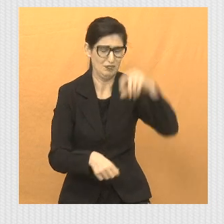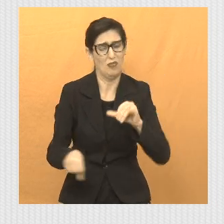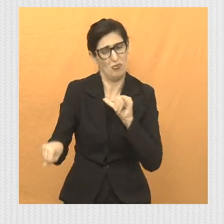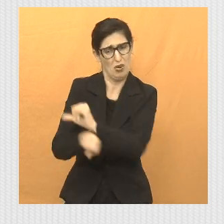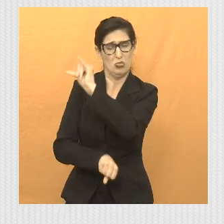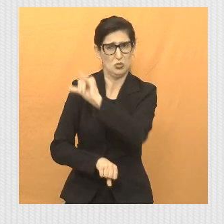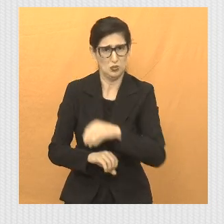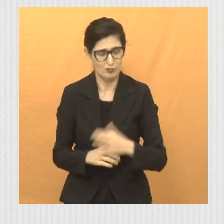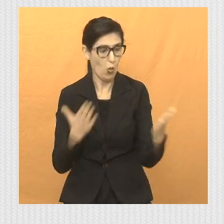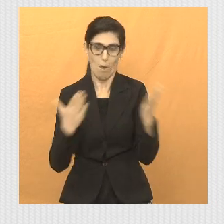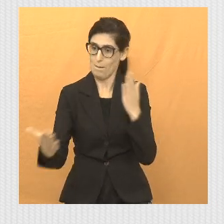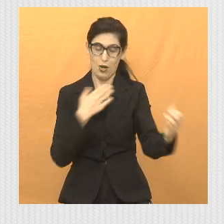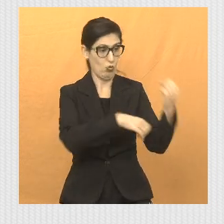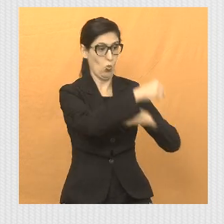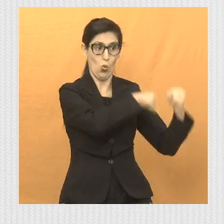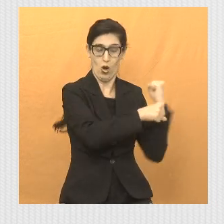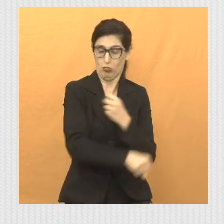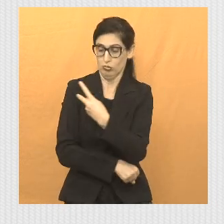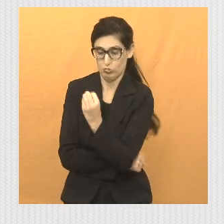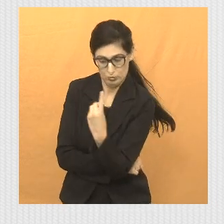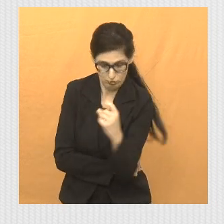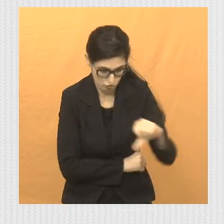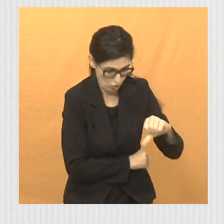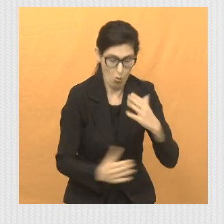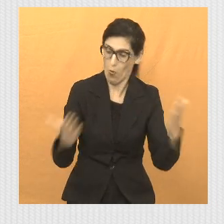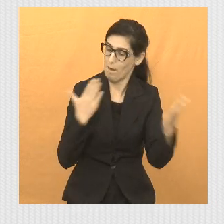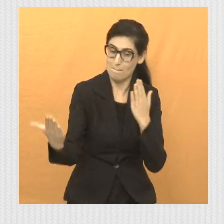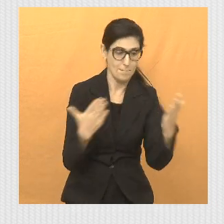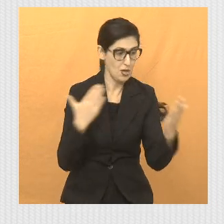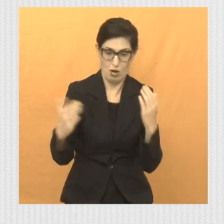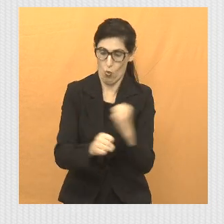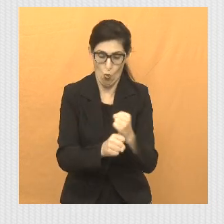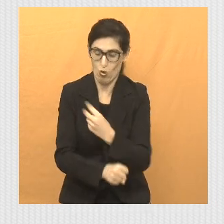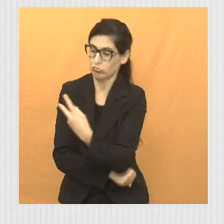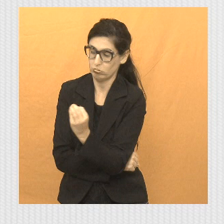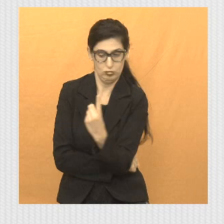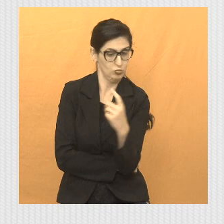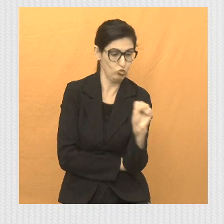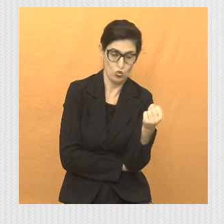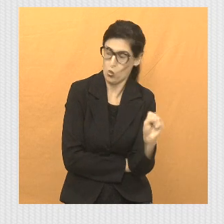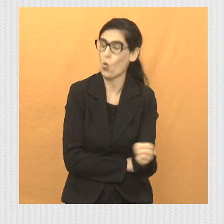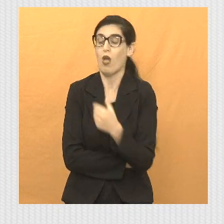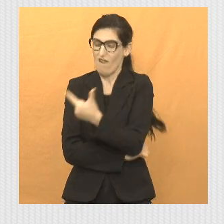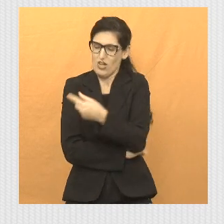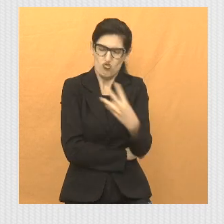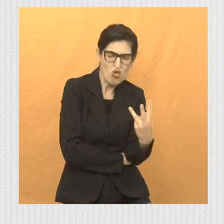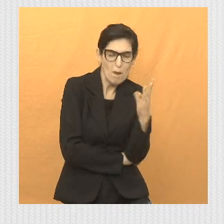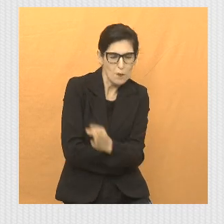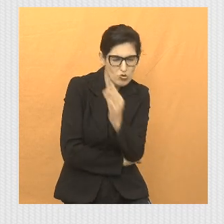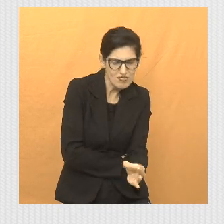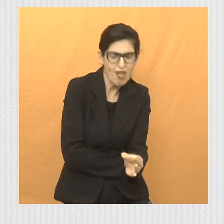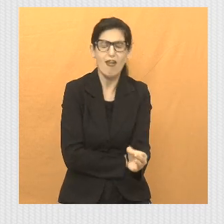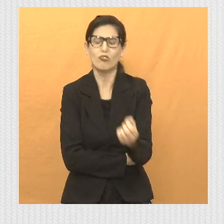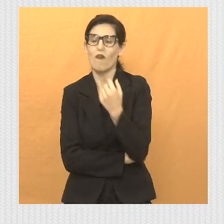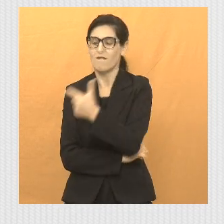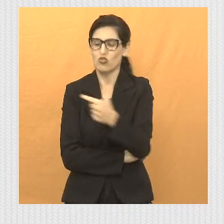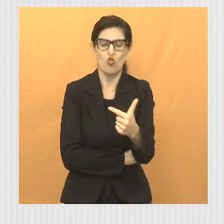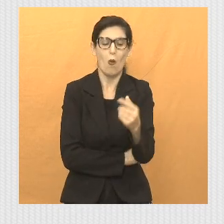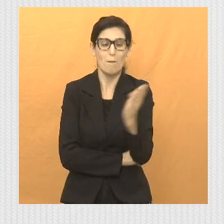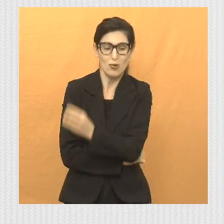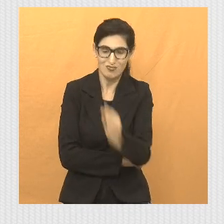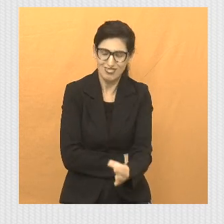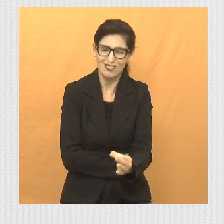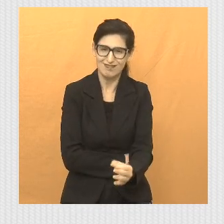se compararmos o ano de 2019 com 2018, de 23% para